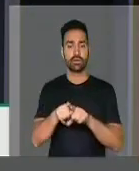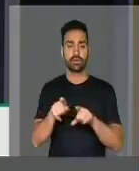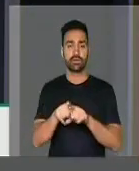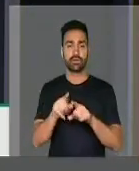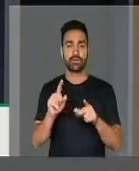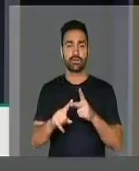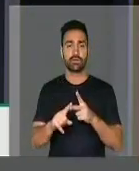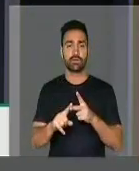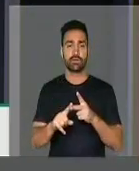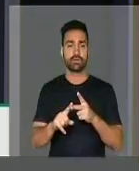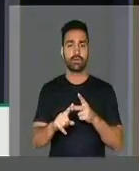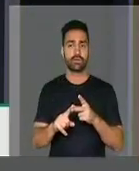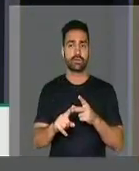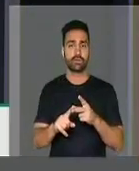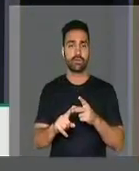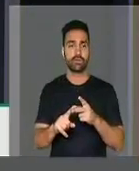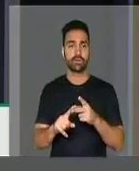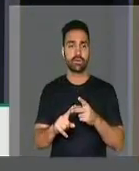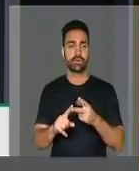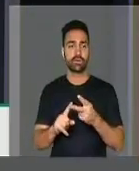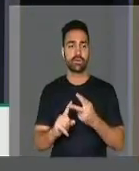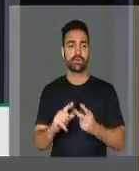Orani, tornado